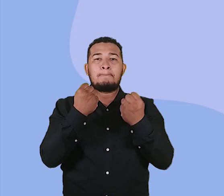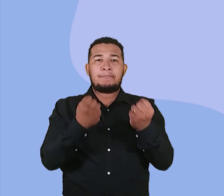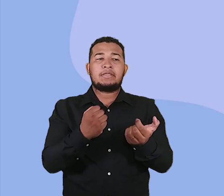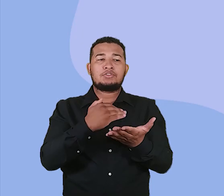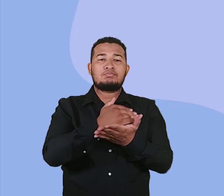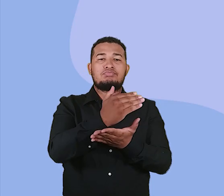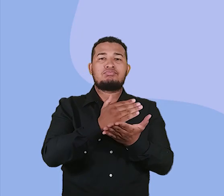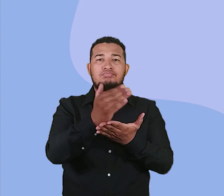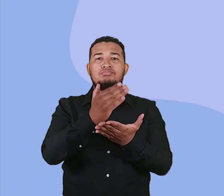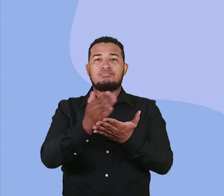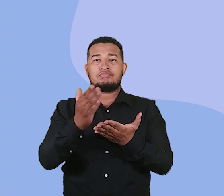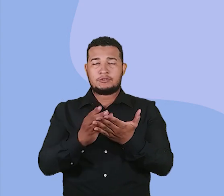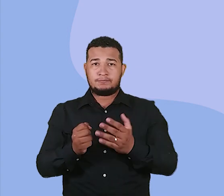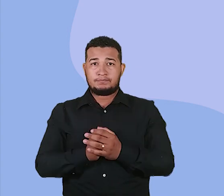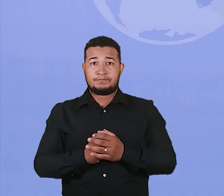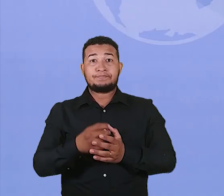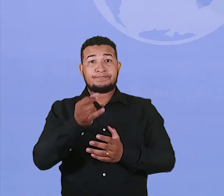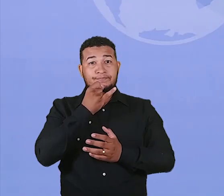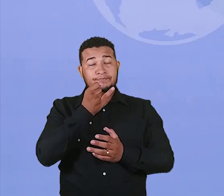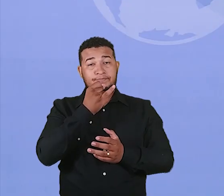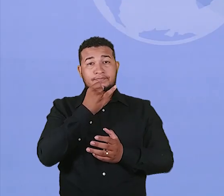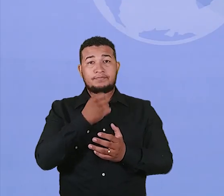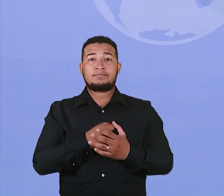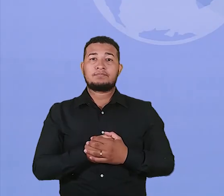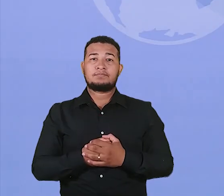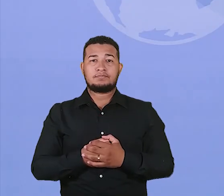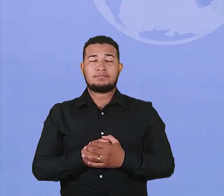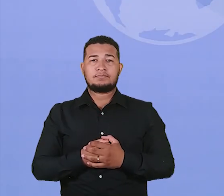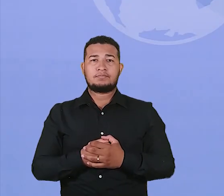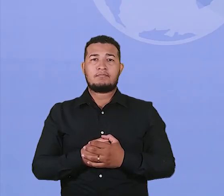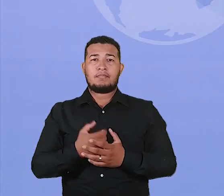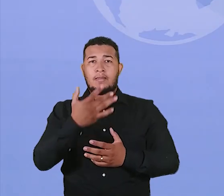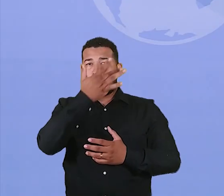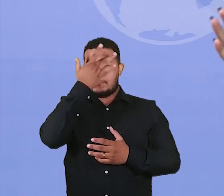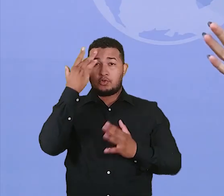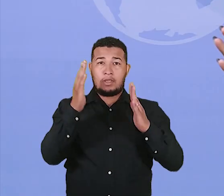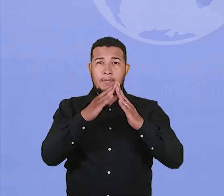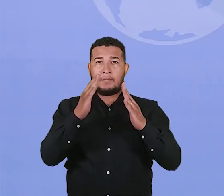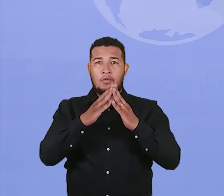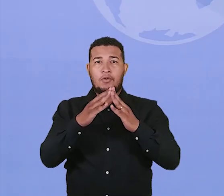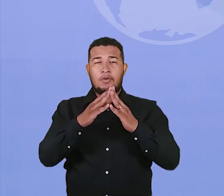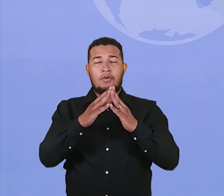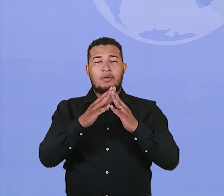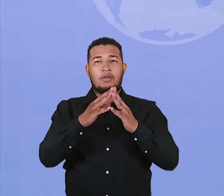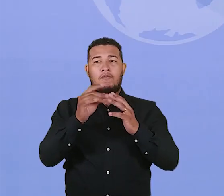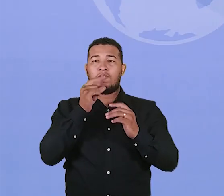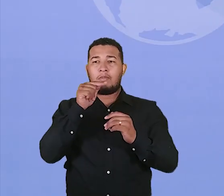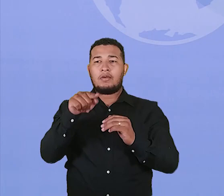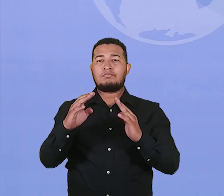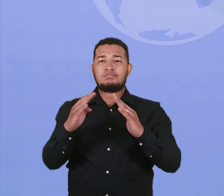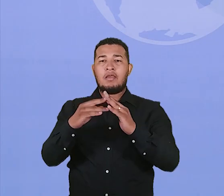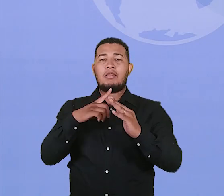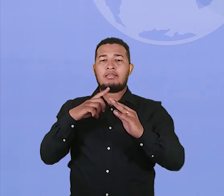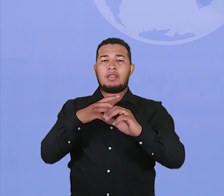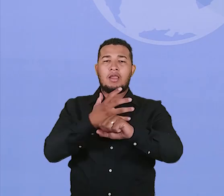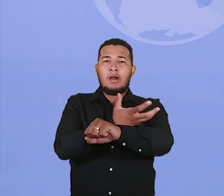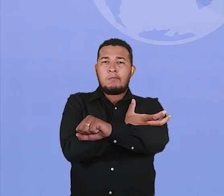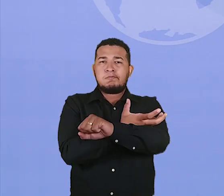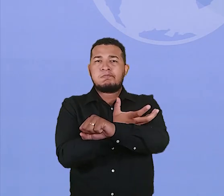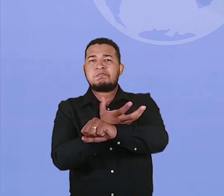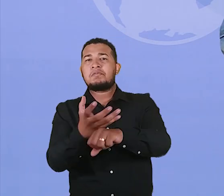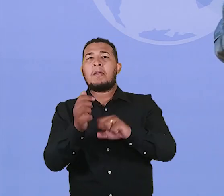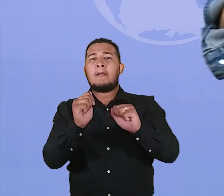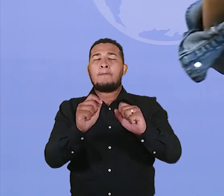mais esse peso é exemplo e é quem mora aqui em casa que tem um tal